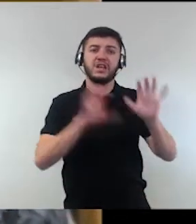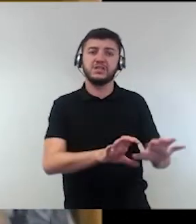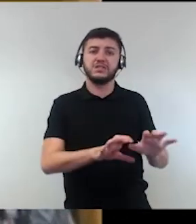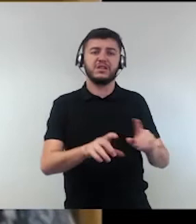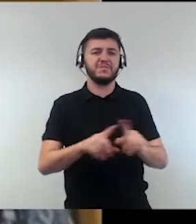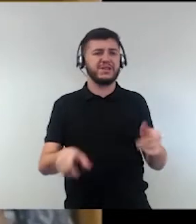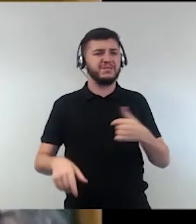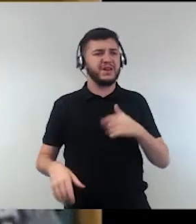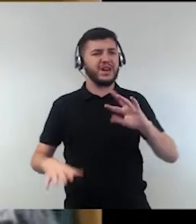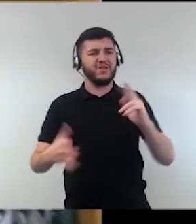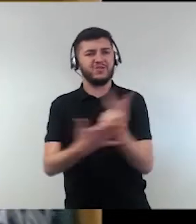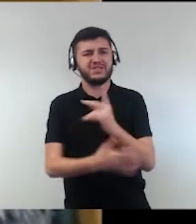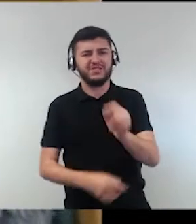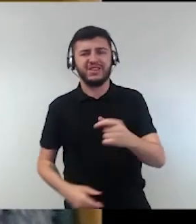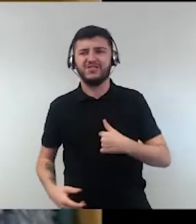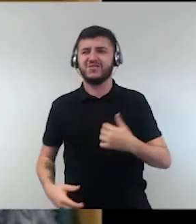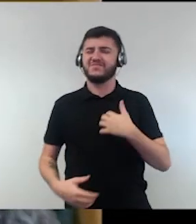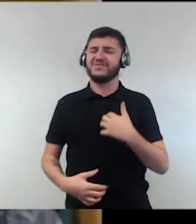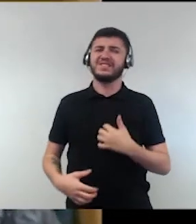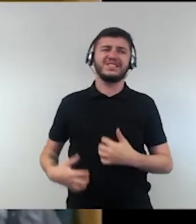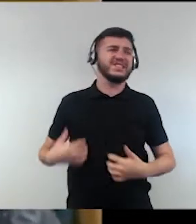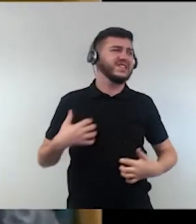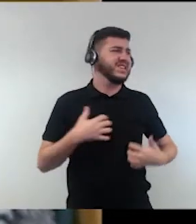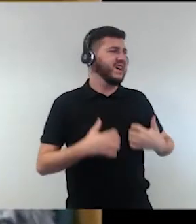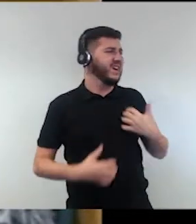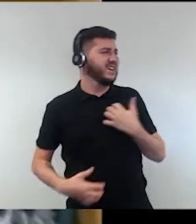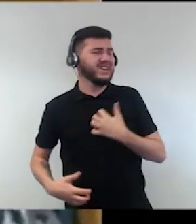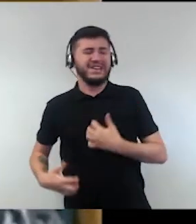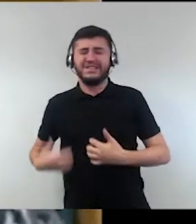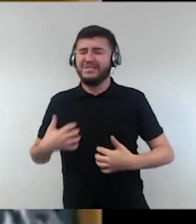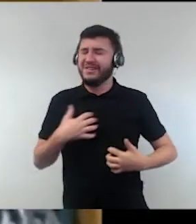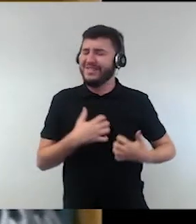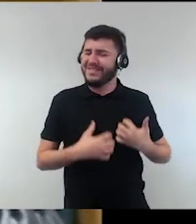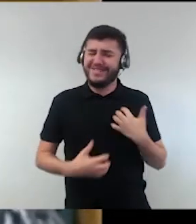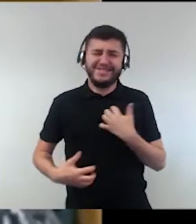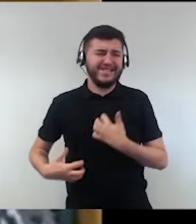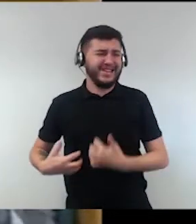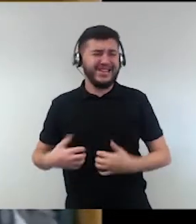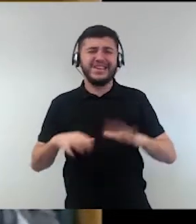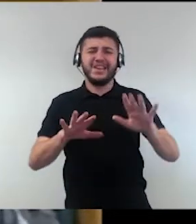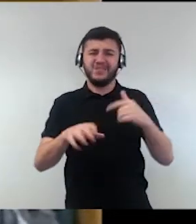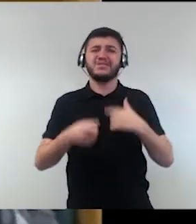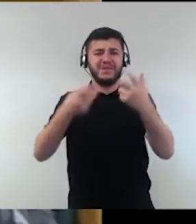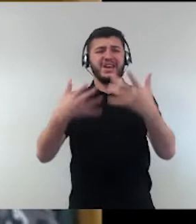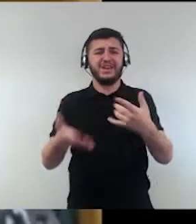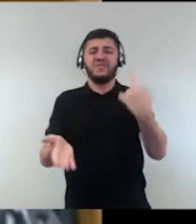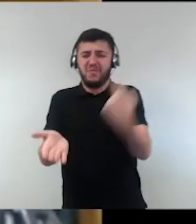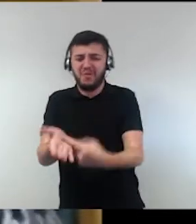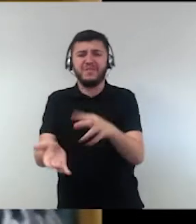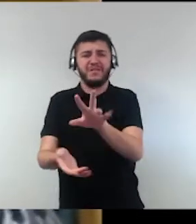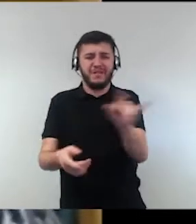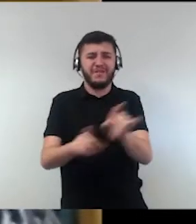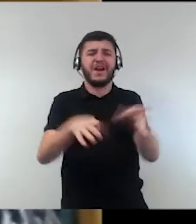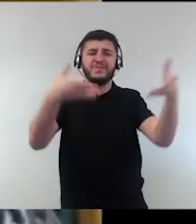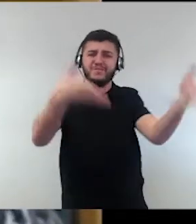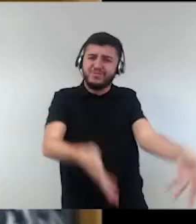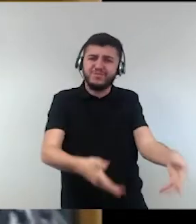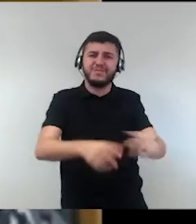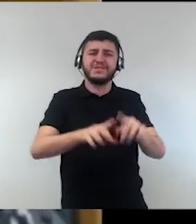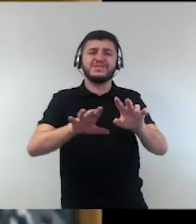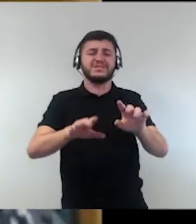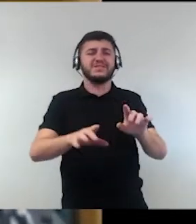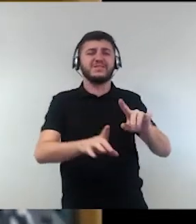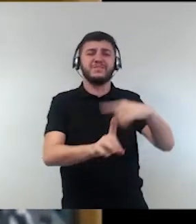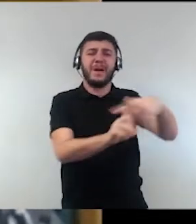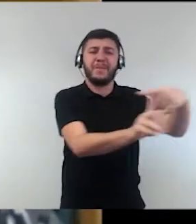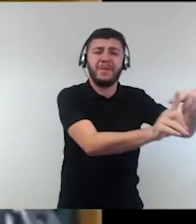assim, ansiosa, angustiada, e falei, bom, vamos determinar o sepultamento, e antes precisava lavrar